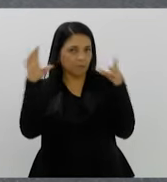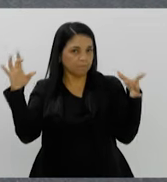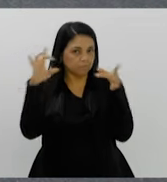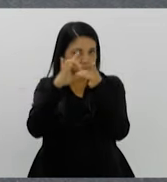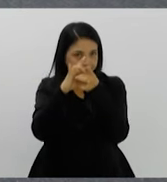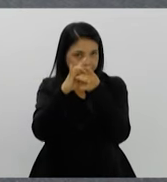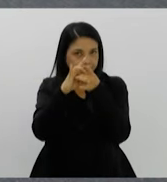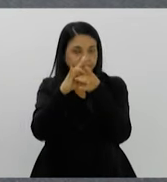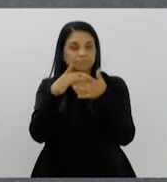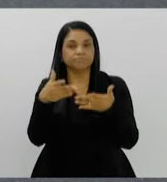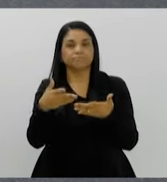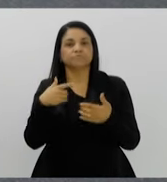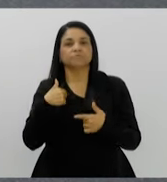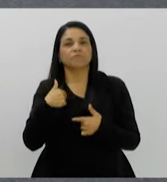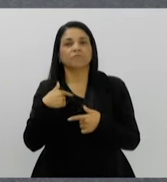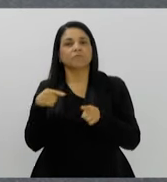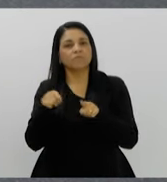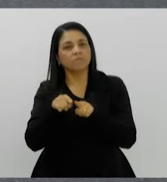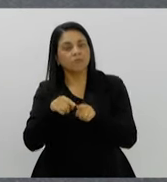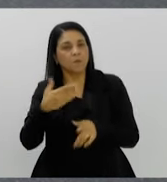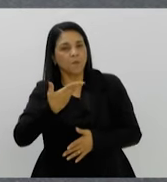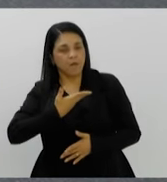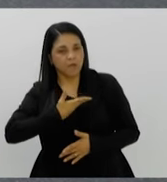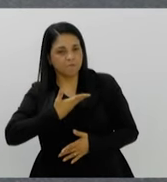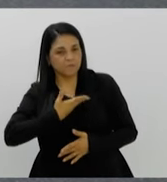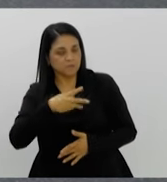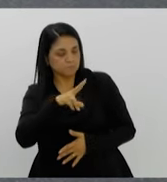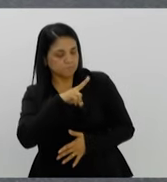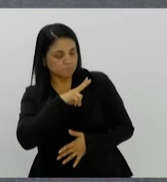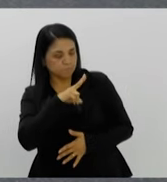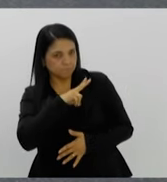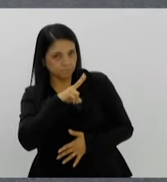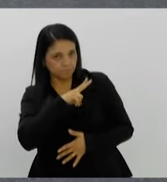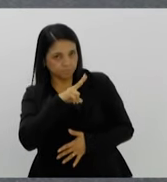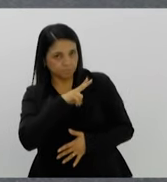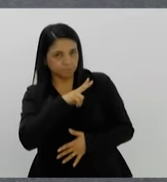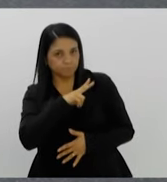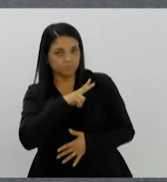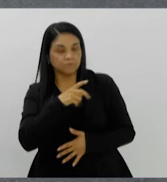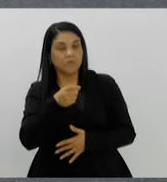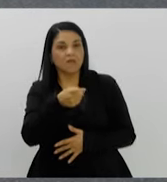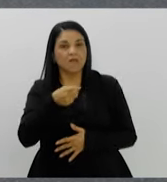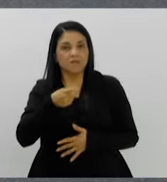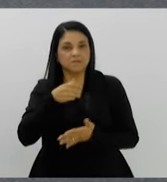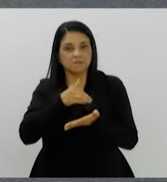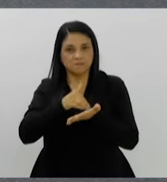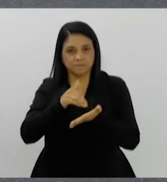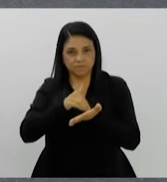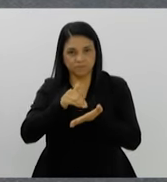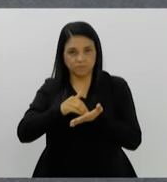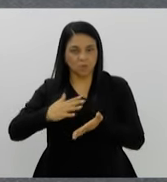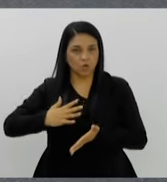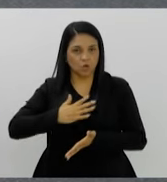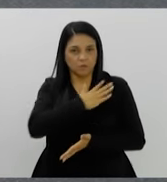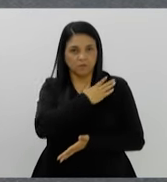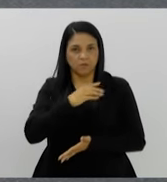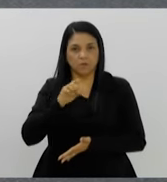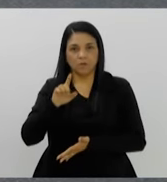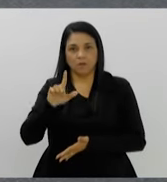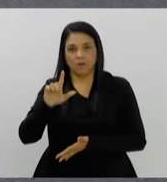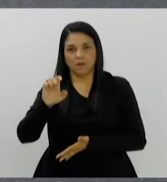porque além de nutrir uma amizade pessoal muito grande pelo ex-secretário Coronel Leandro